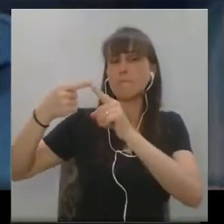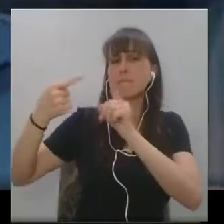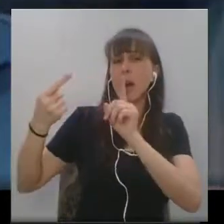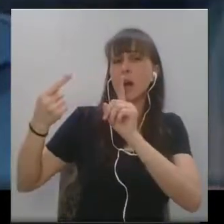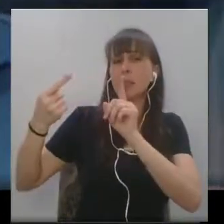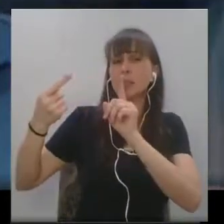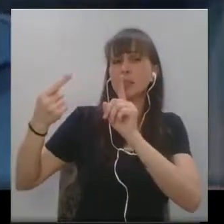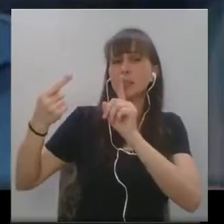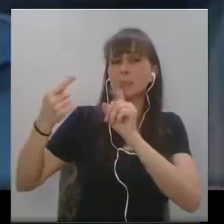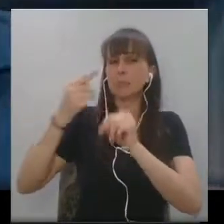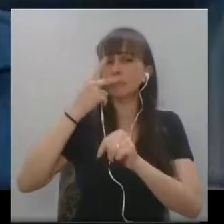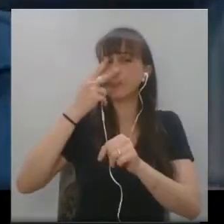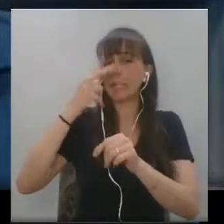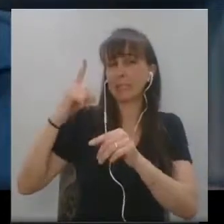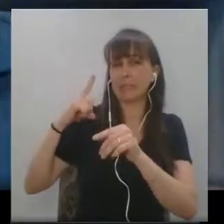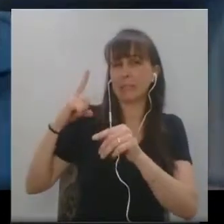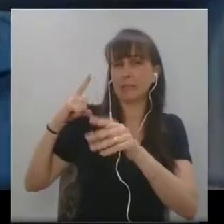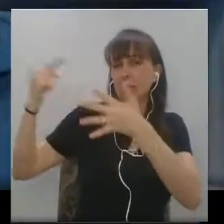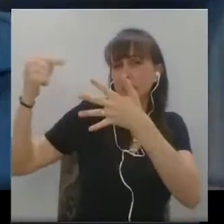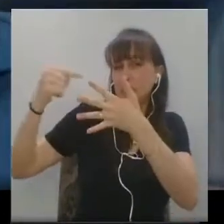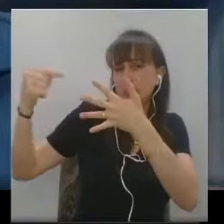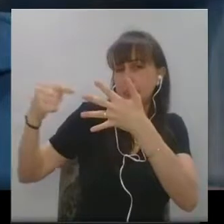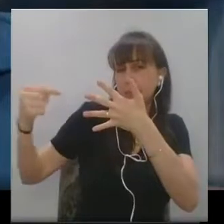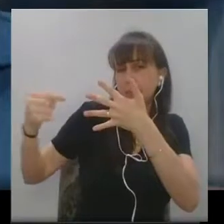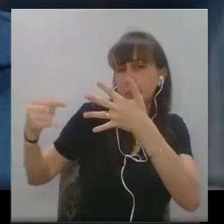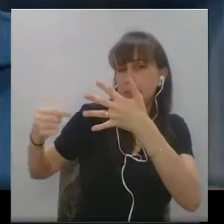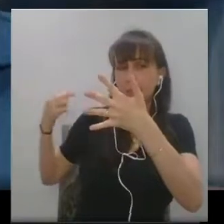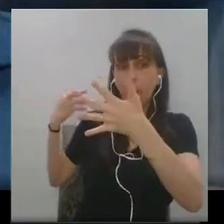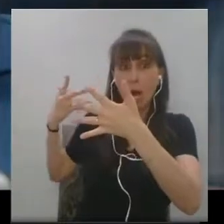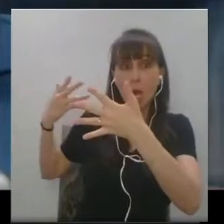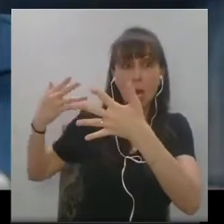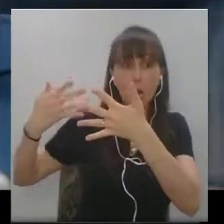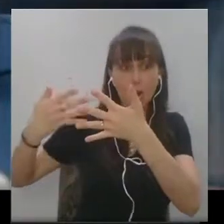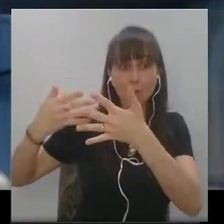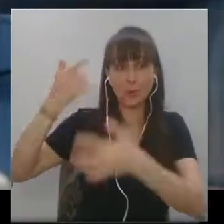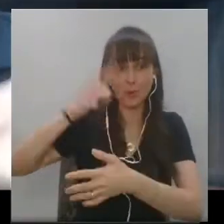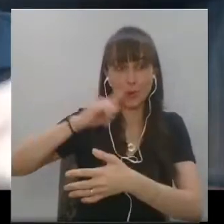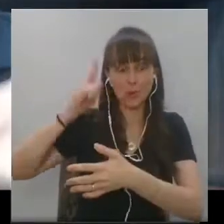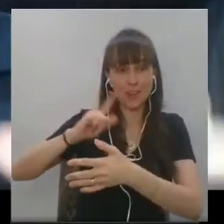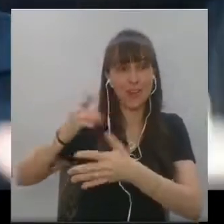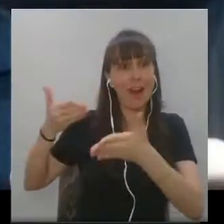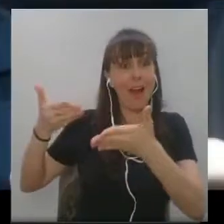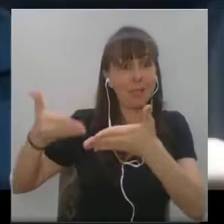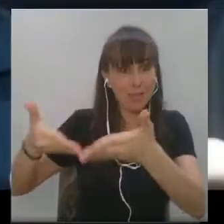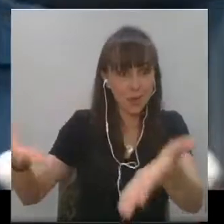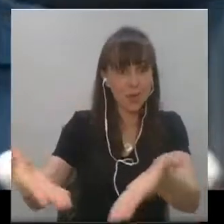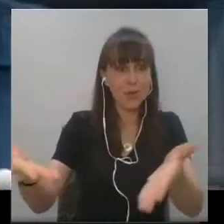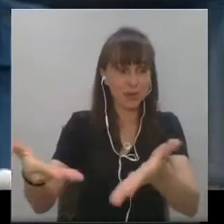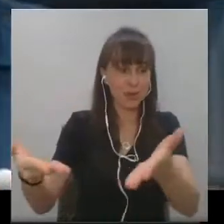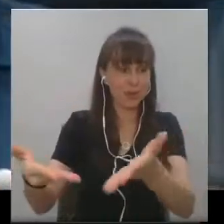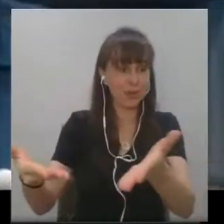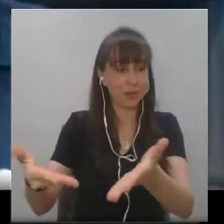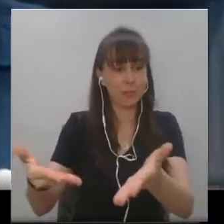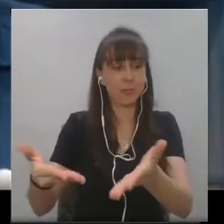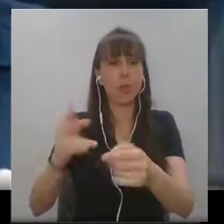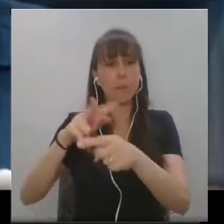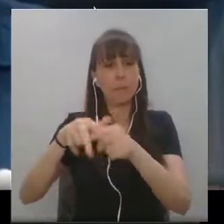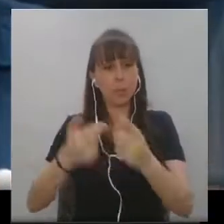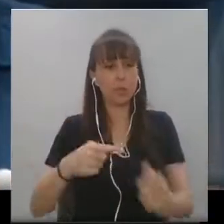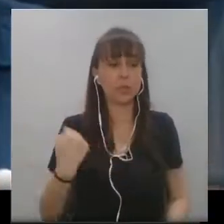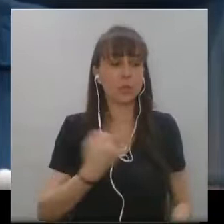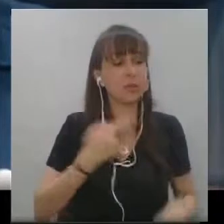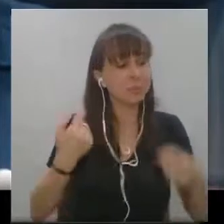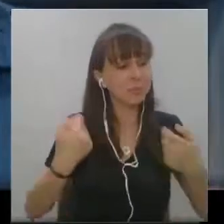mais qualificadas e as que sobreviveram ao longo do tempo, né? Então, por isso que, selecionando essas obras, nós iremos poupar